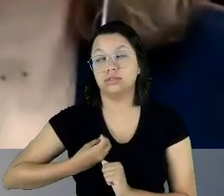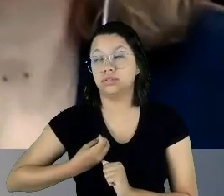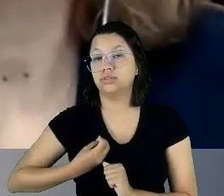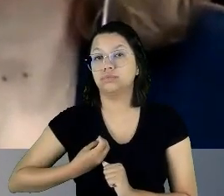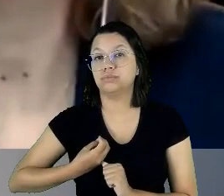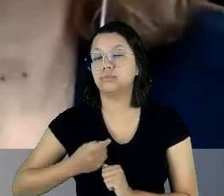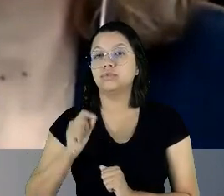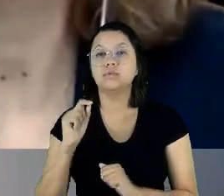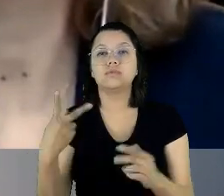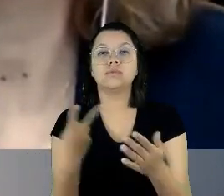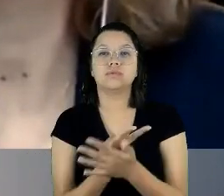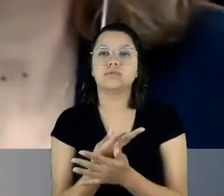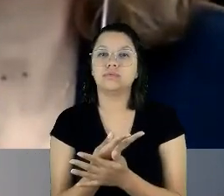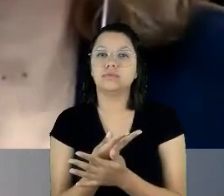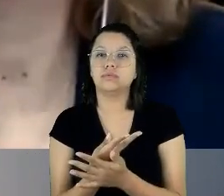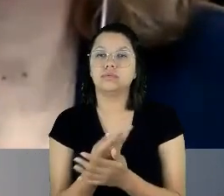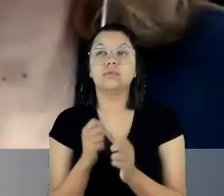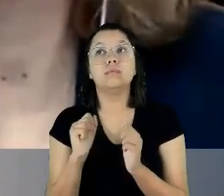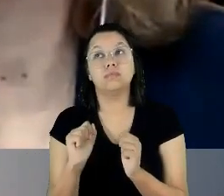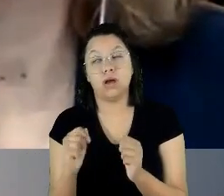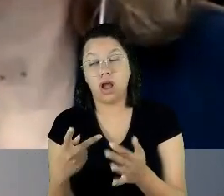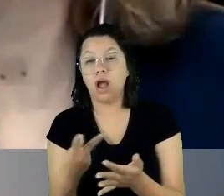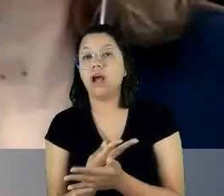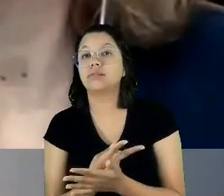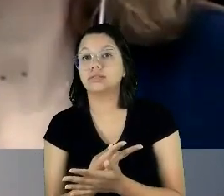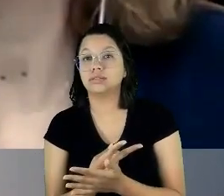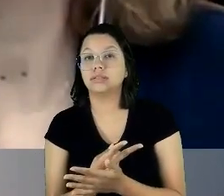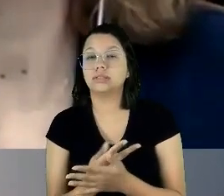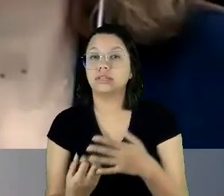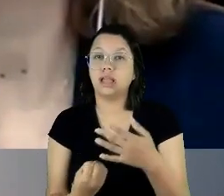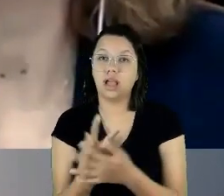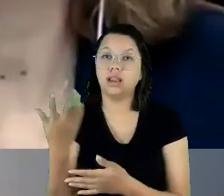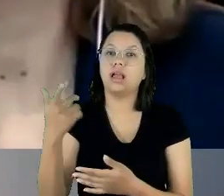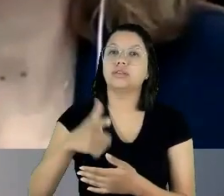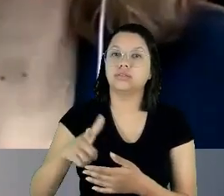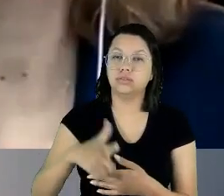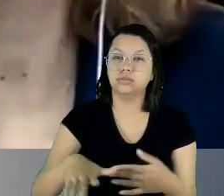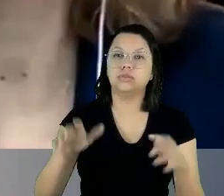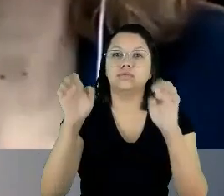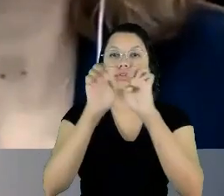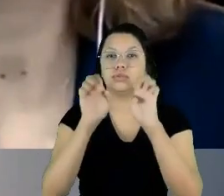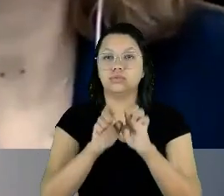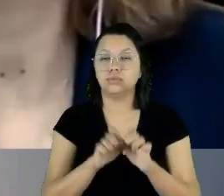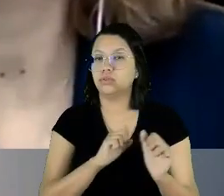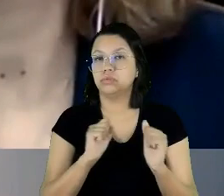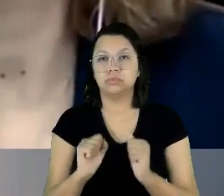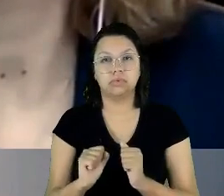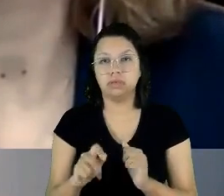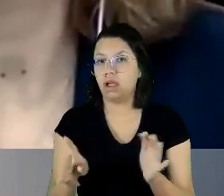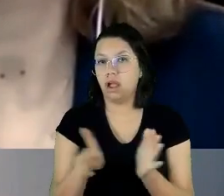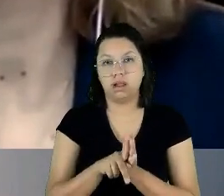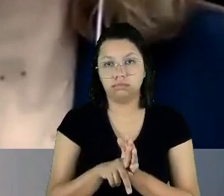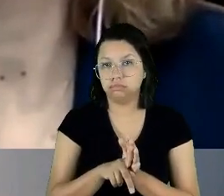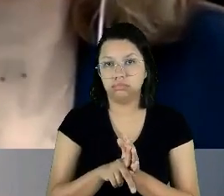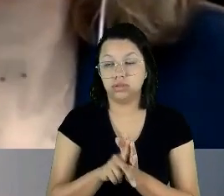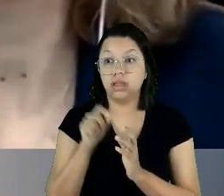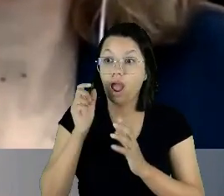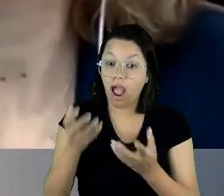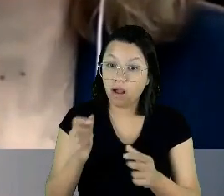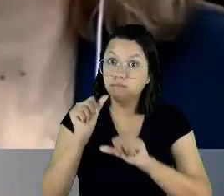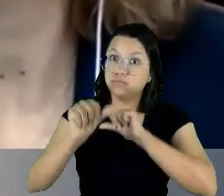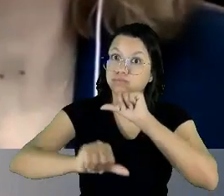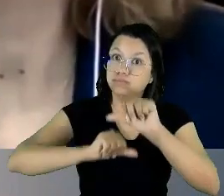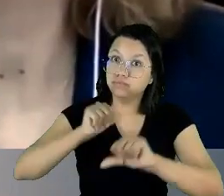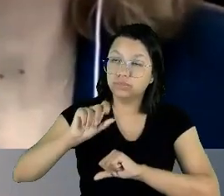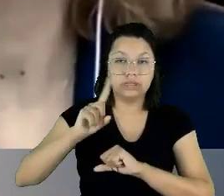vigentes, o que vai acontecer, o que pode acontecer é se recriar estruturas de poder ilegítimas, né, que é exatamente o que se busca